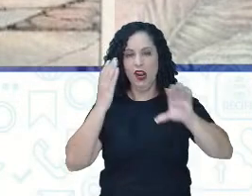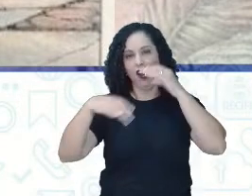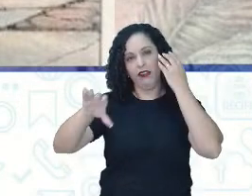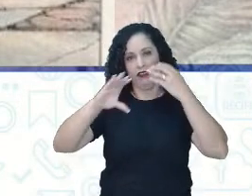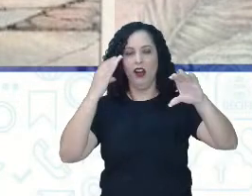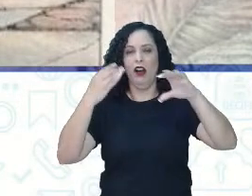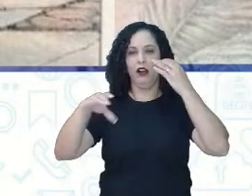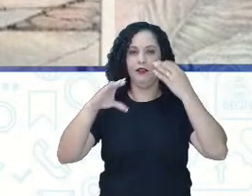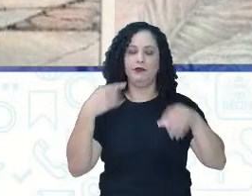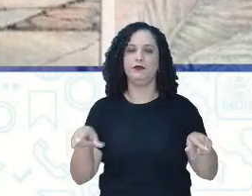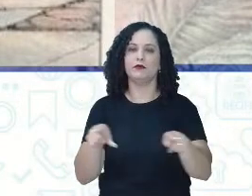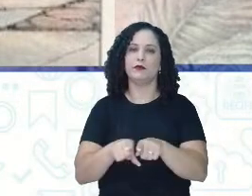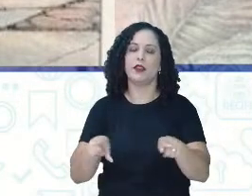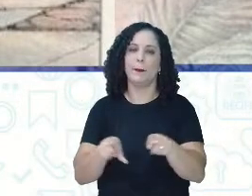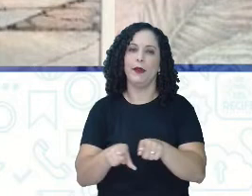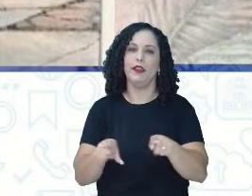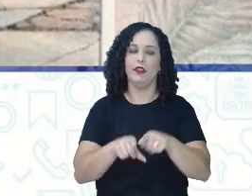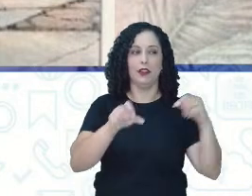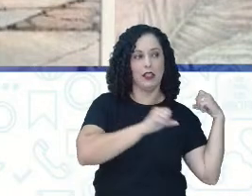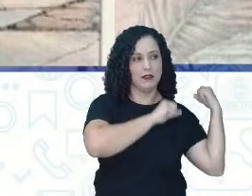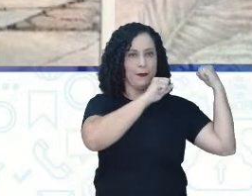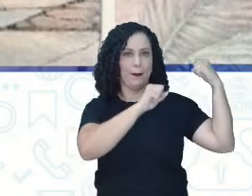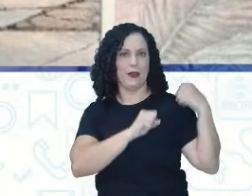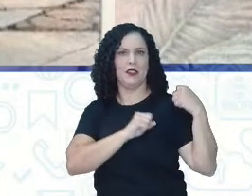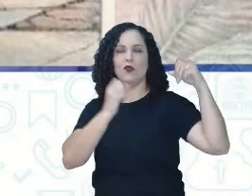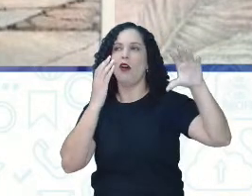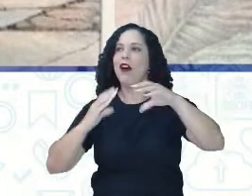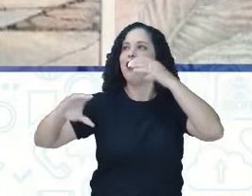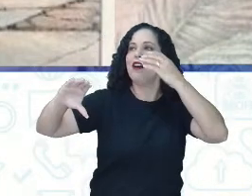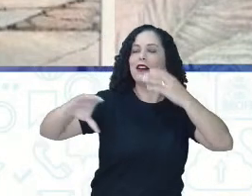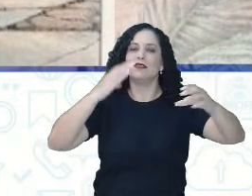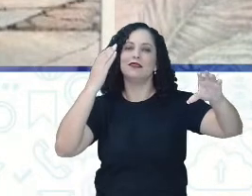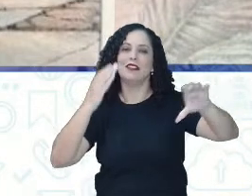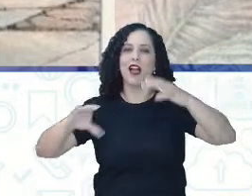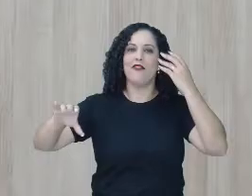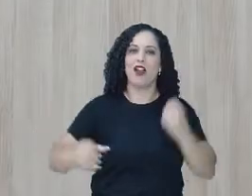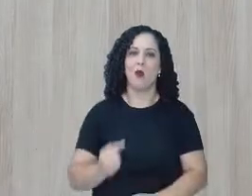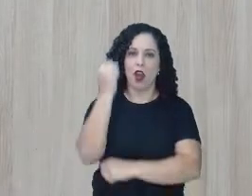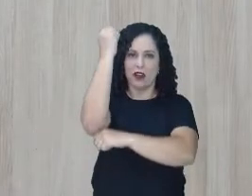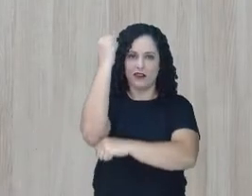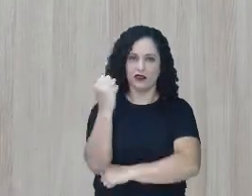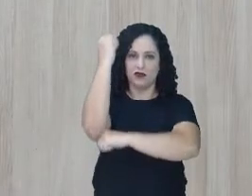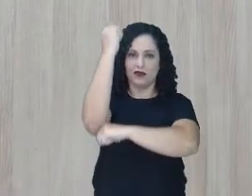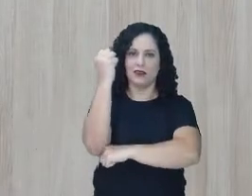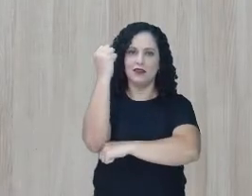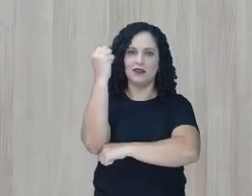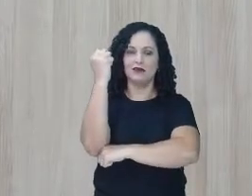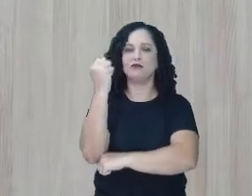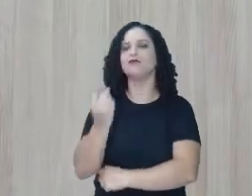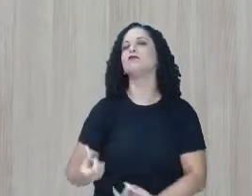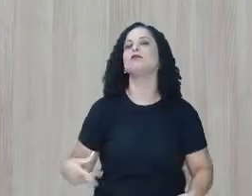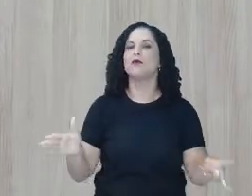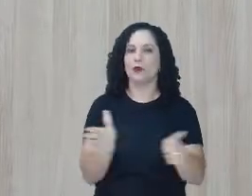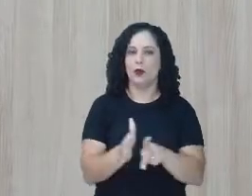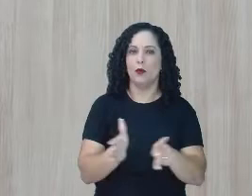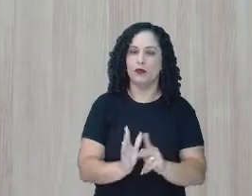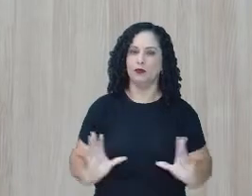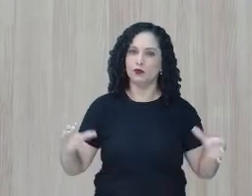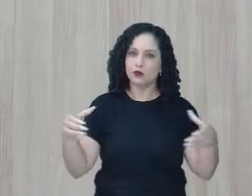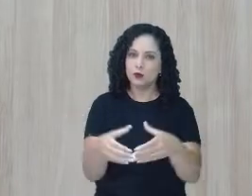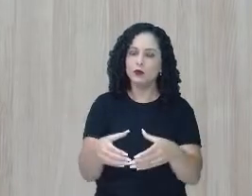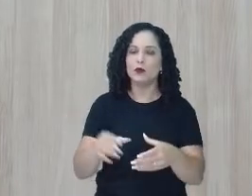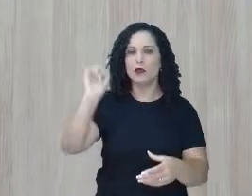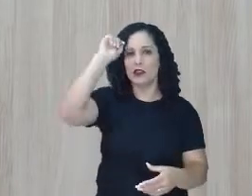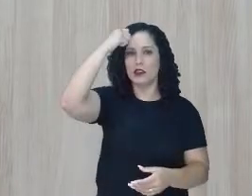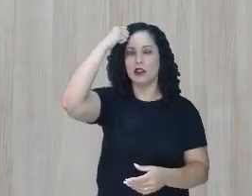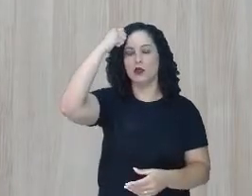eles carregavam, né, esse peso cantando, era uma forma também de poder resistir, de poder trazer, né, essa